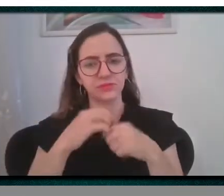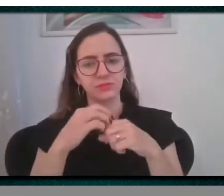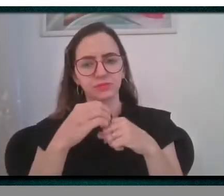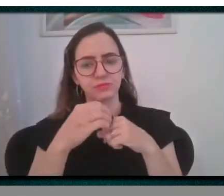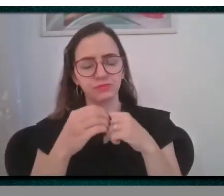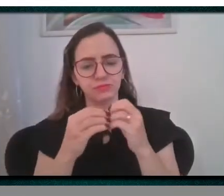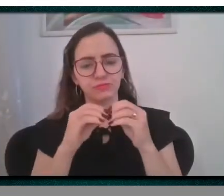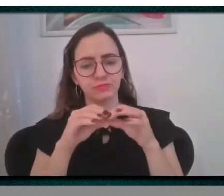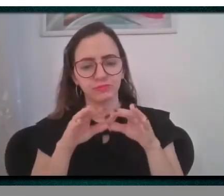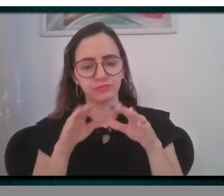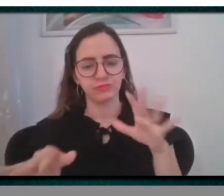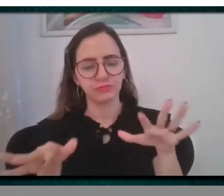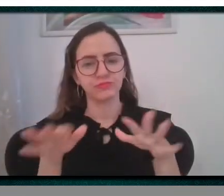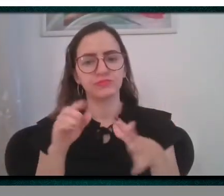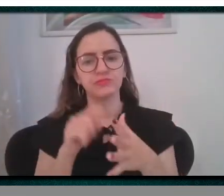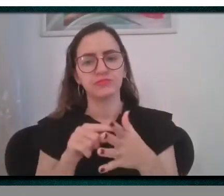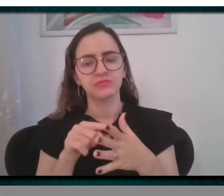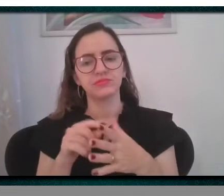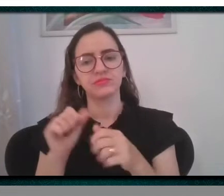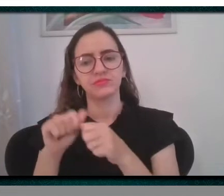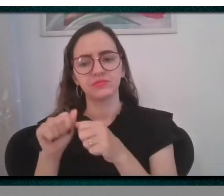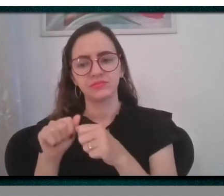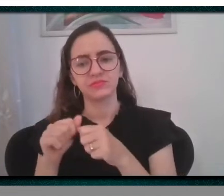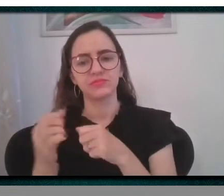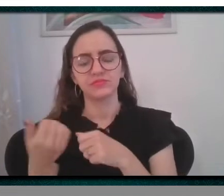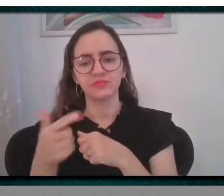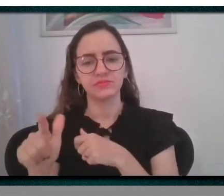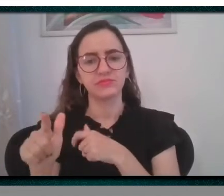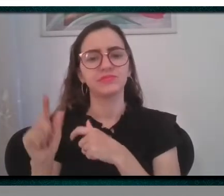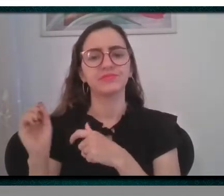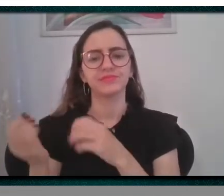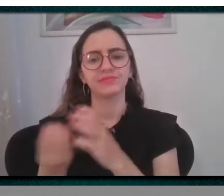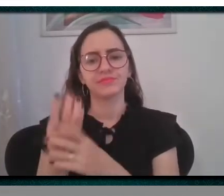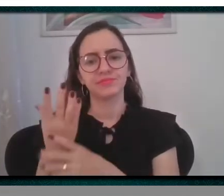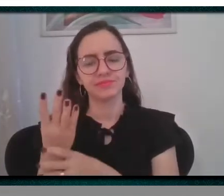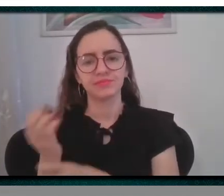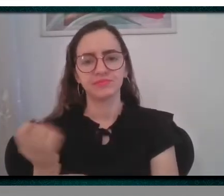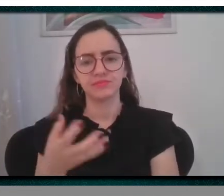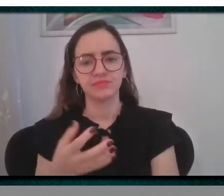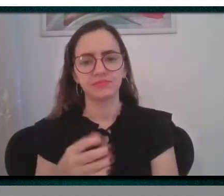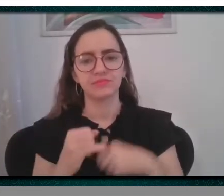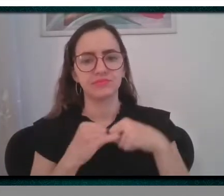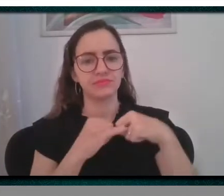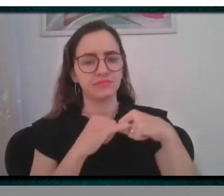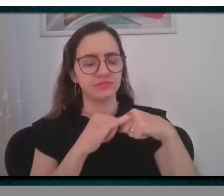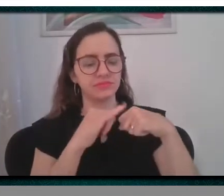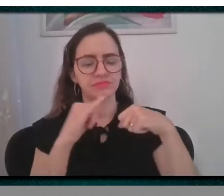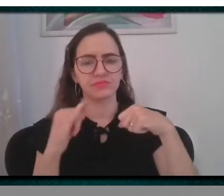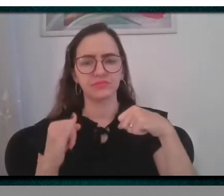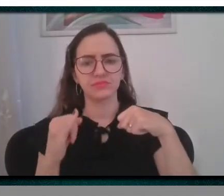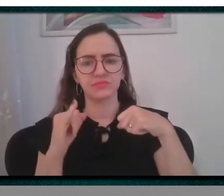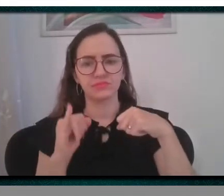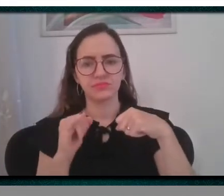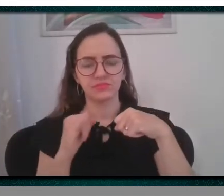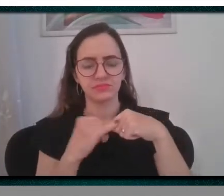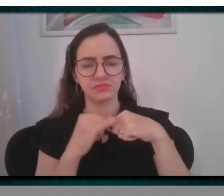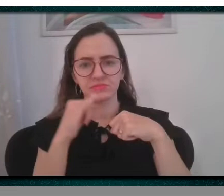E formando o cátion e o ânion. Certo? É isso. Lembre que ionizar é quando a gente pega uma molécula